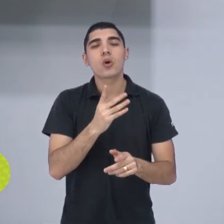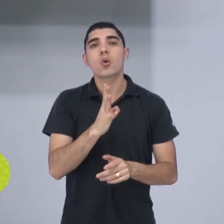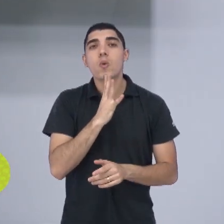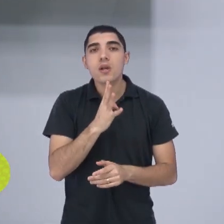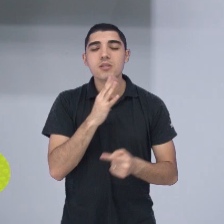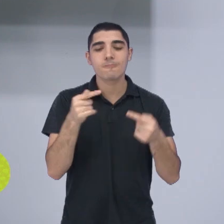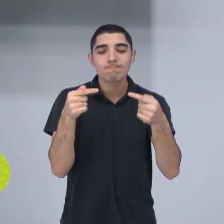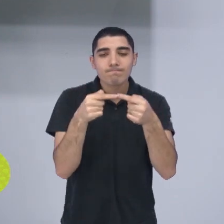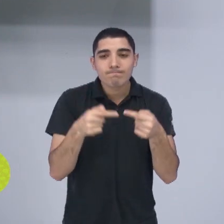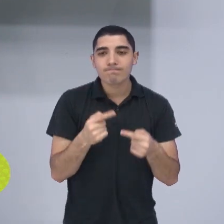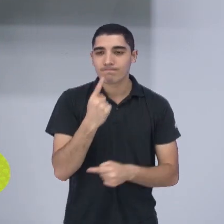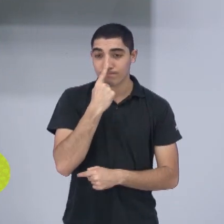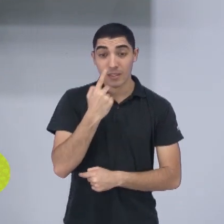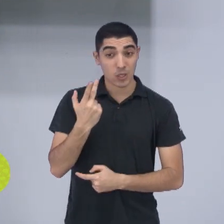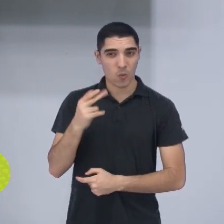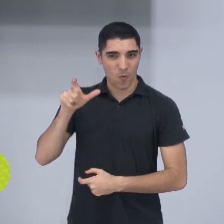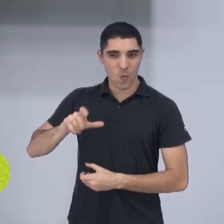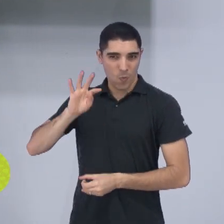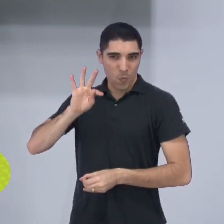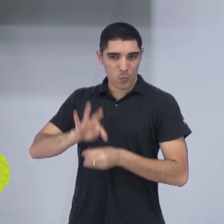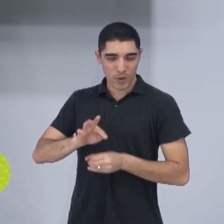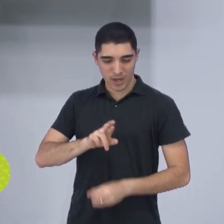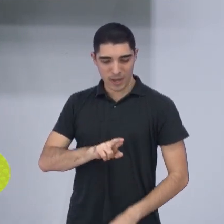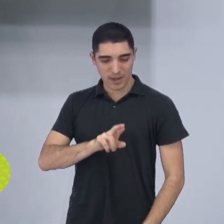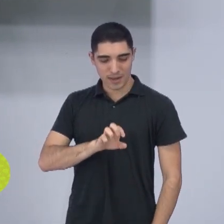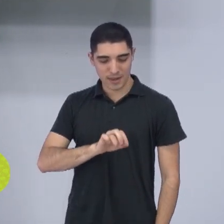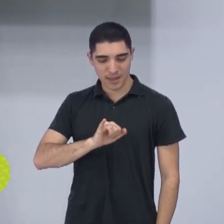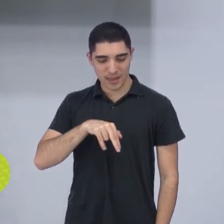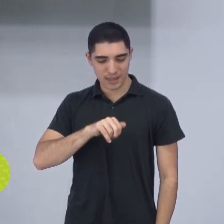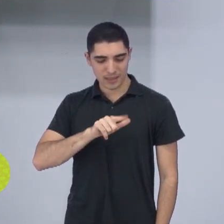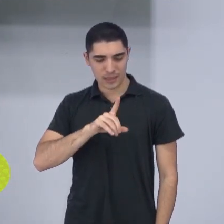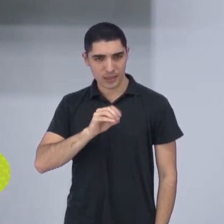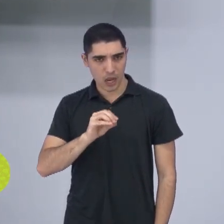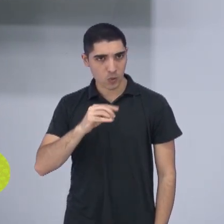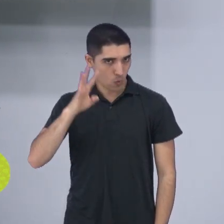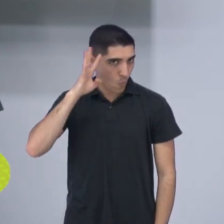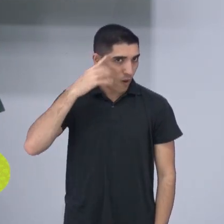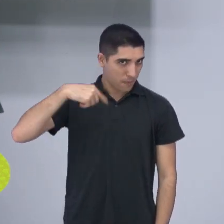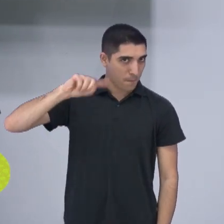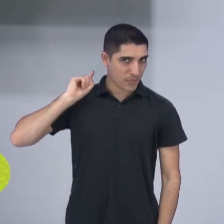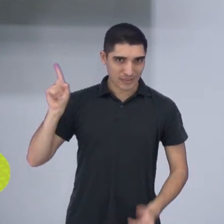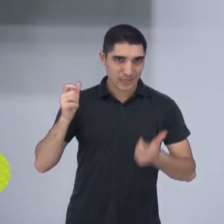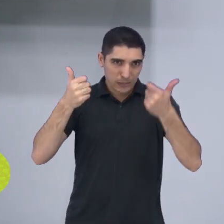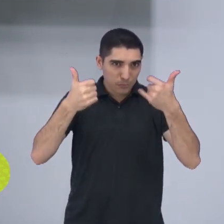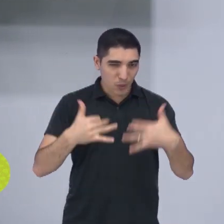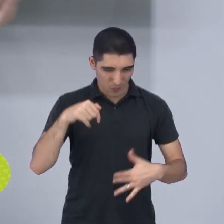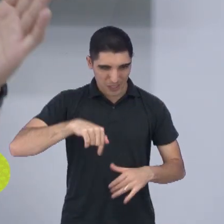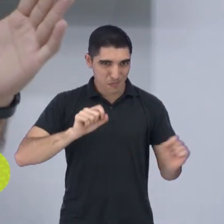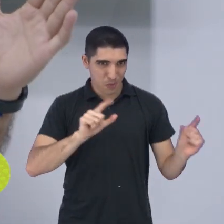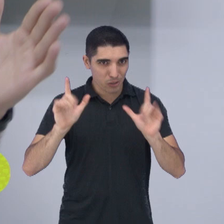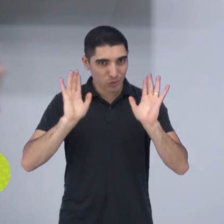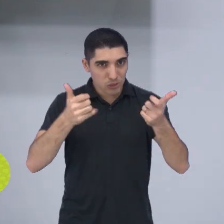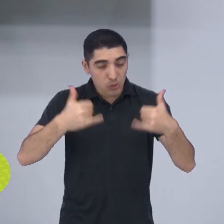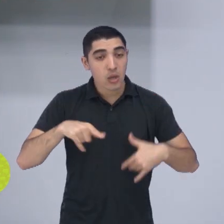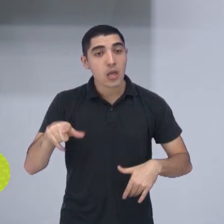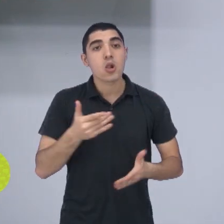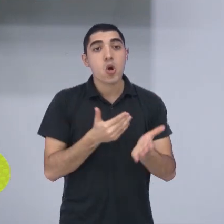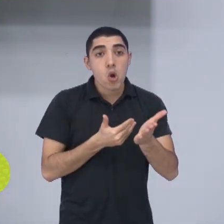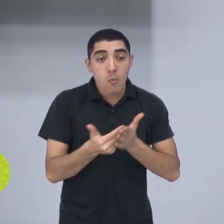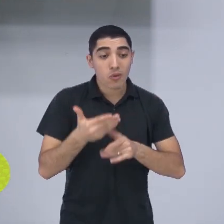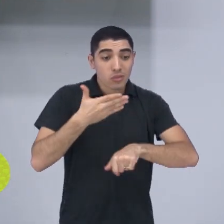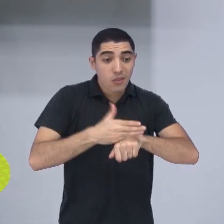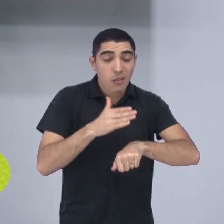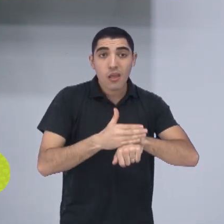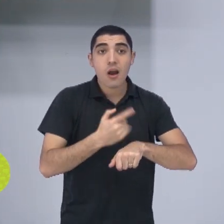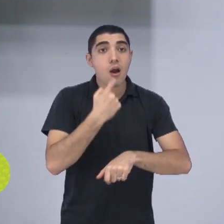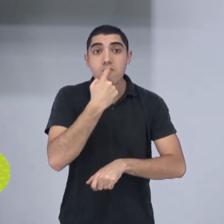o Reinaldo falou aqui no programa na quarta-feira, eles começaram um treinamento mais